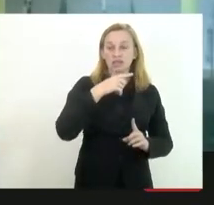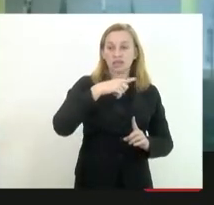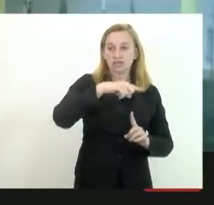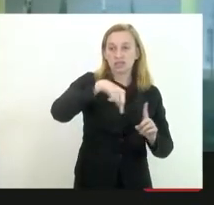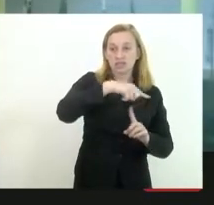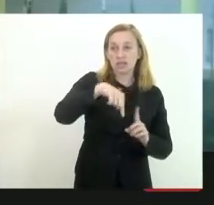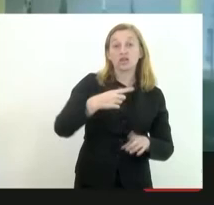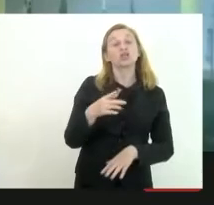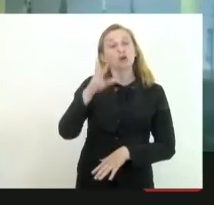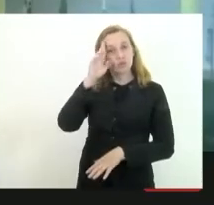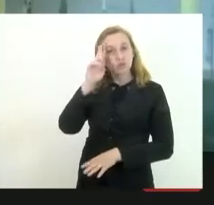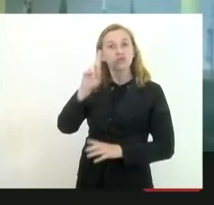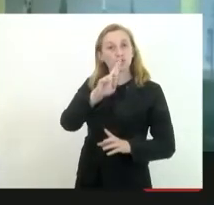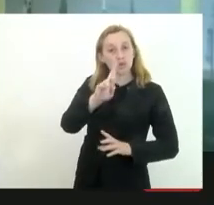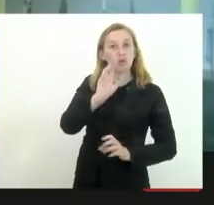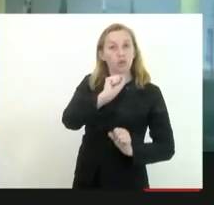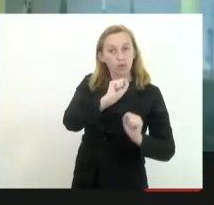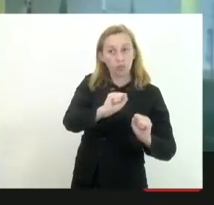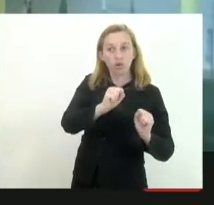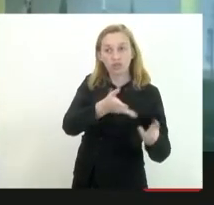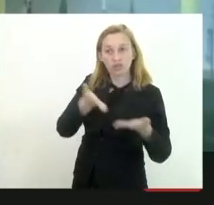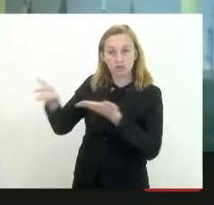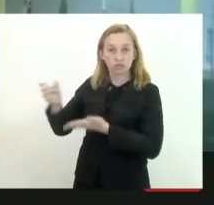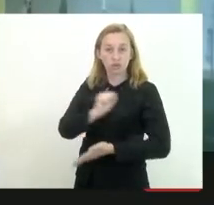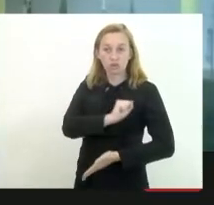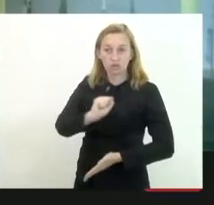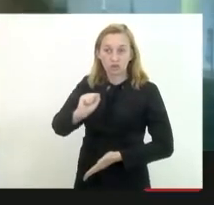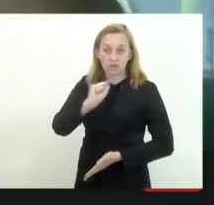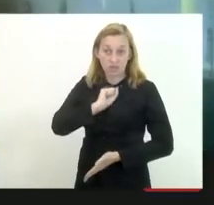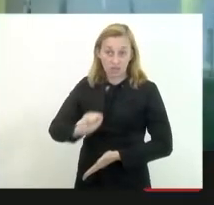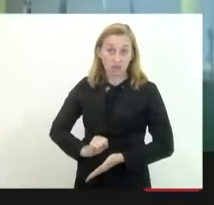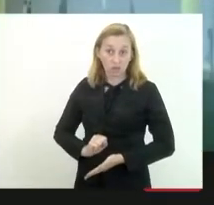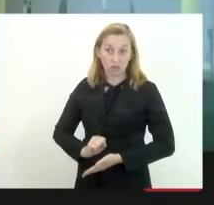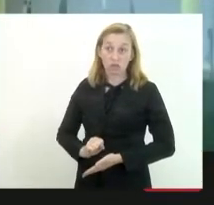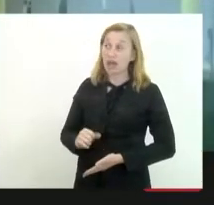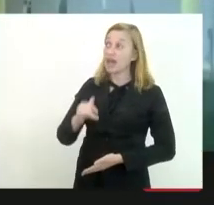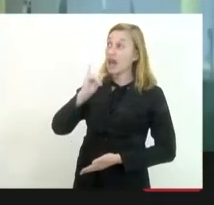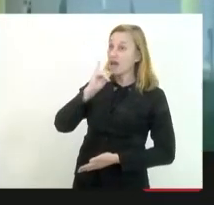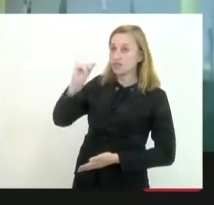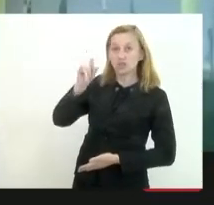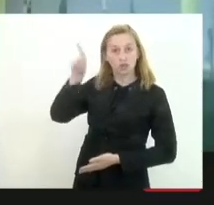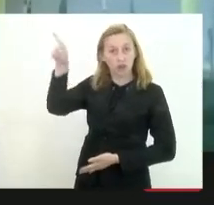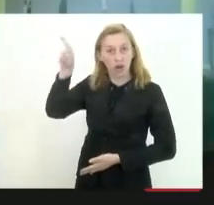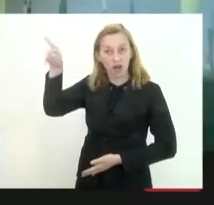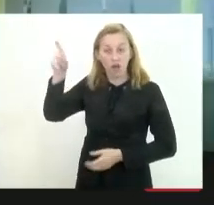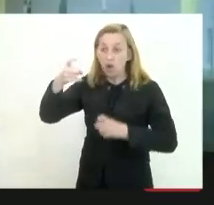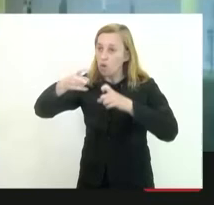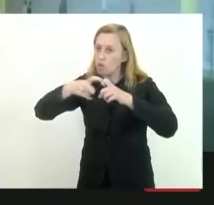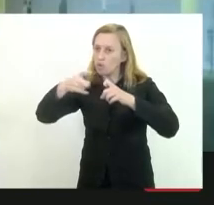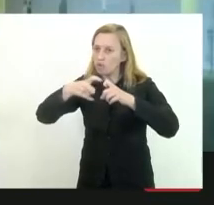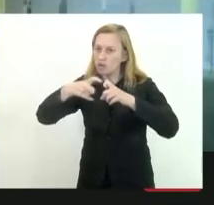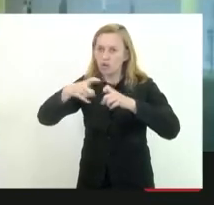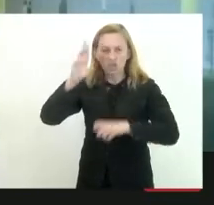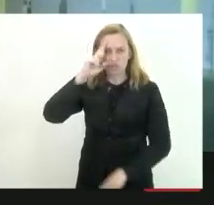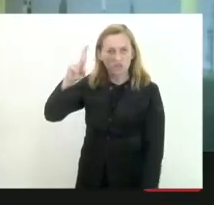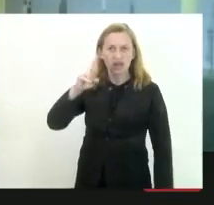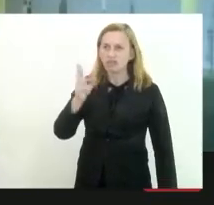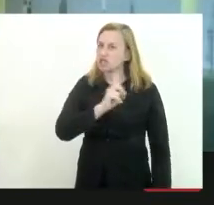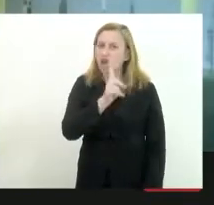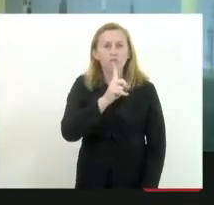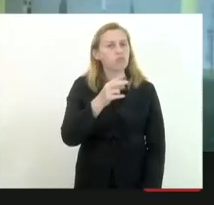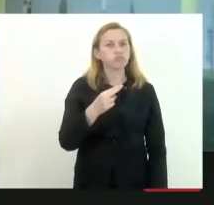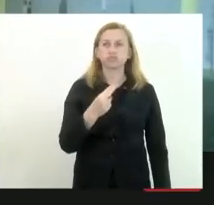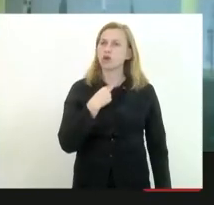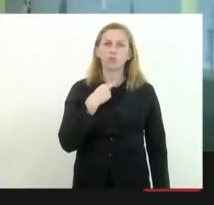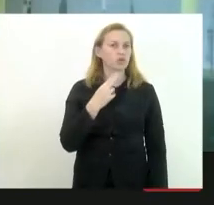sacerdote, só pode subir como um sacerdote. E aí ela avisou lá em cima. E aí o médico lá em cima, o responsável, falou não, que não